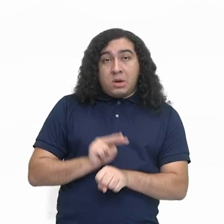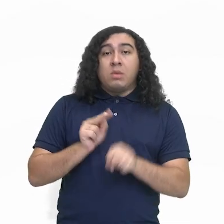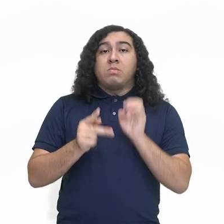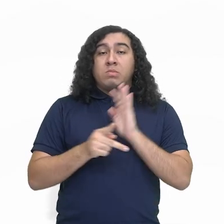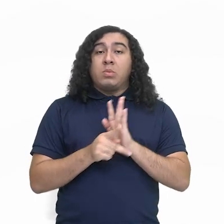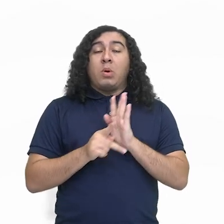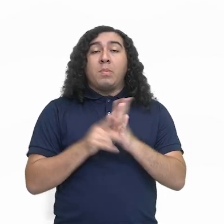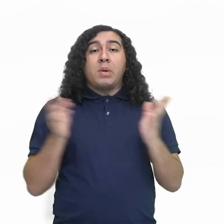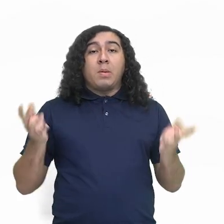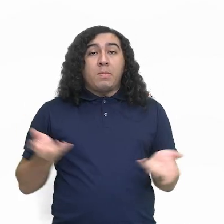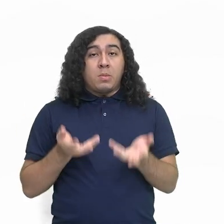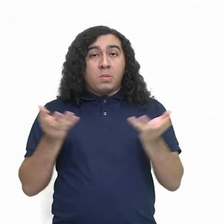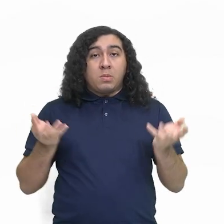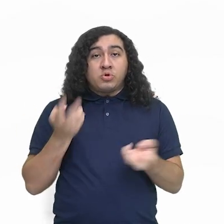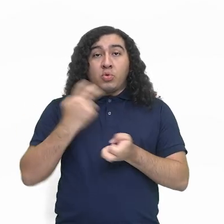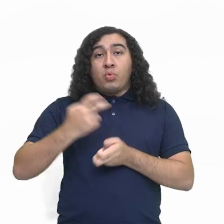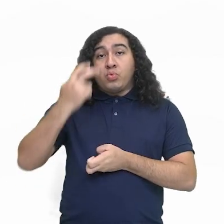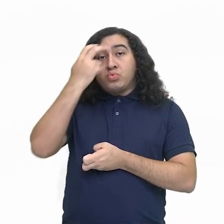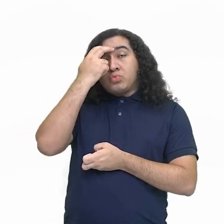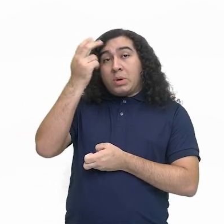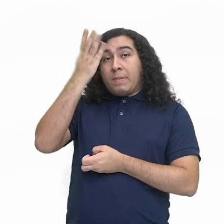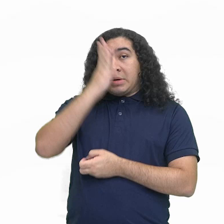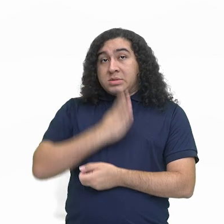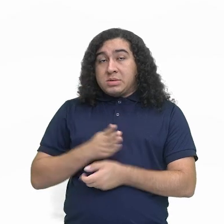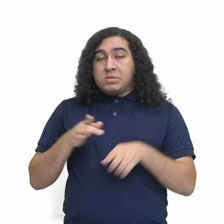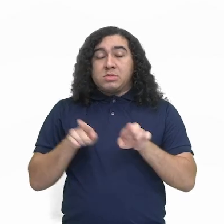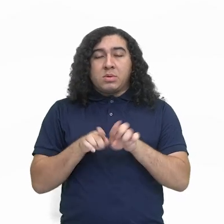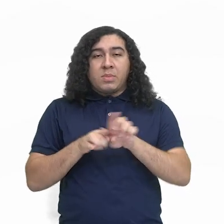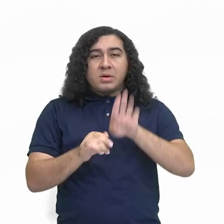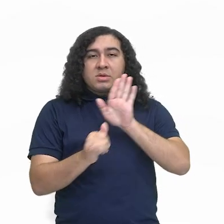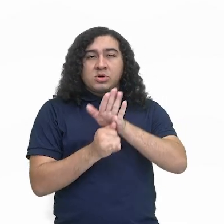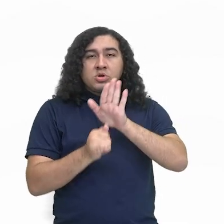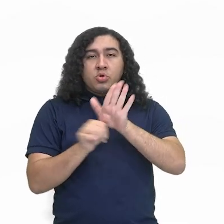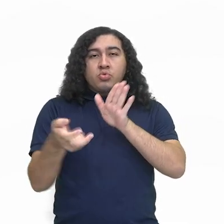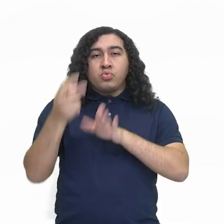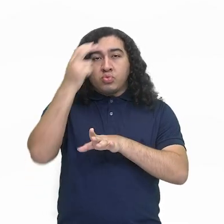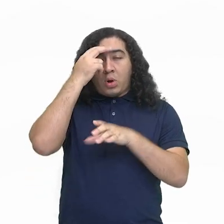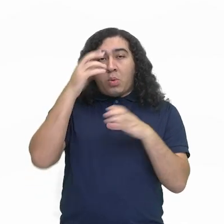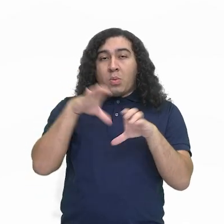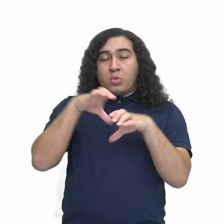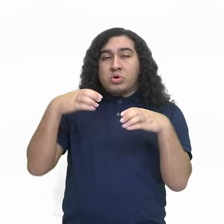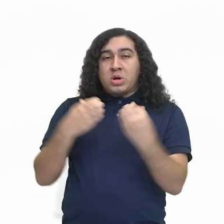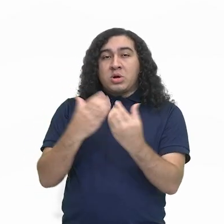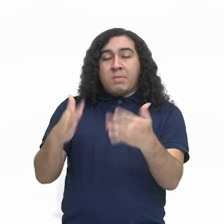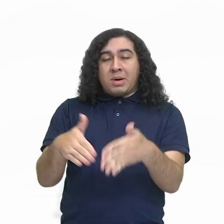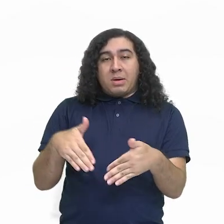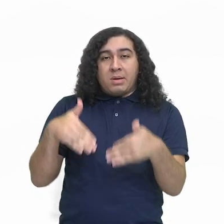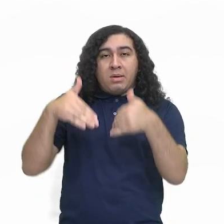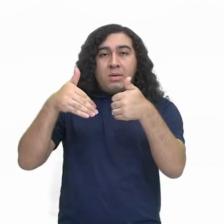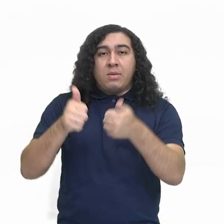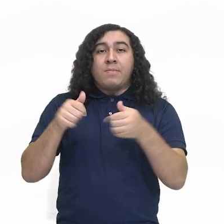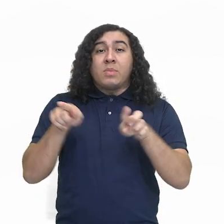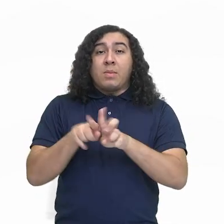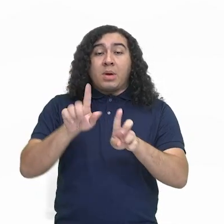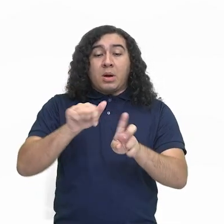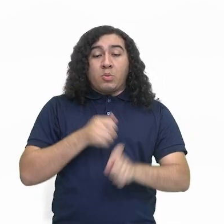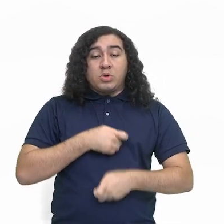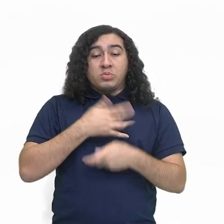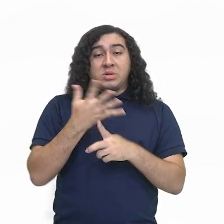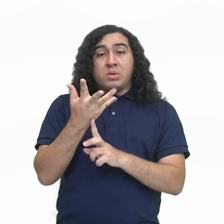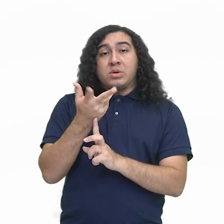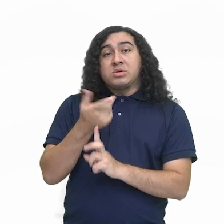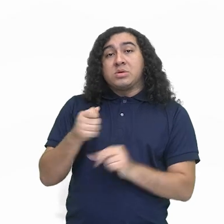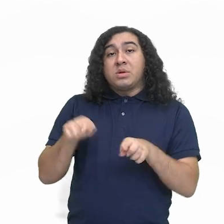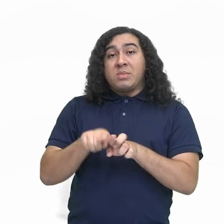da cultura brasileira, assim como fortalece a identidade cultural das comunidades. Também é uma forma de expressão artística e